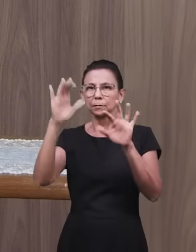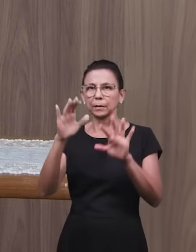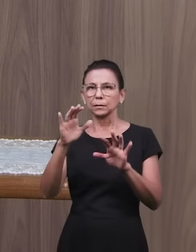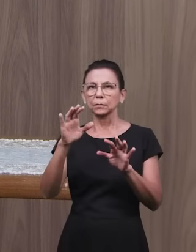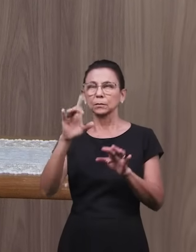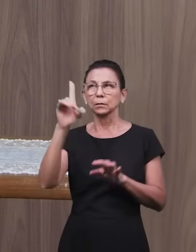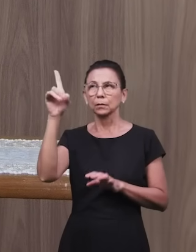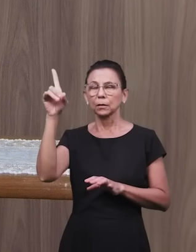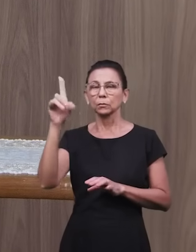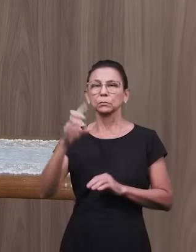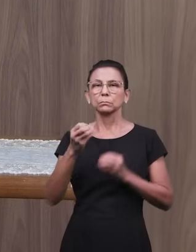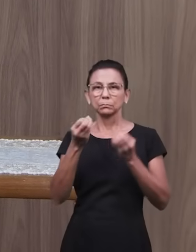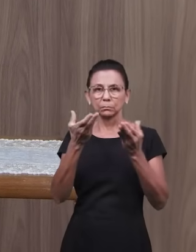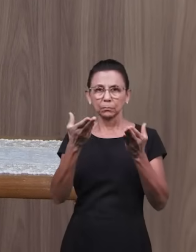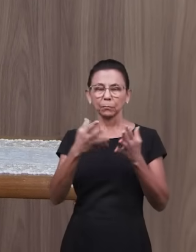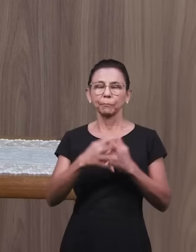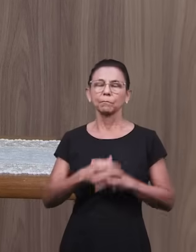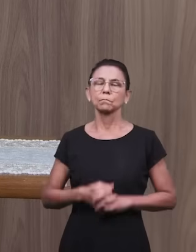Esteja no culto,